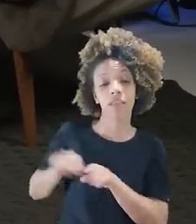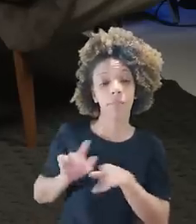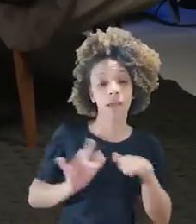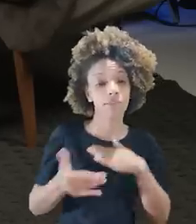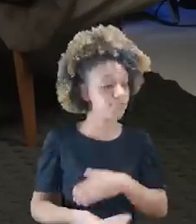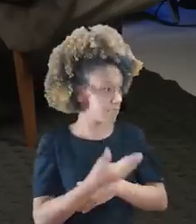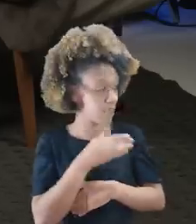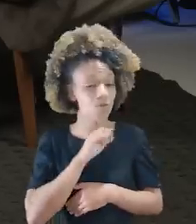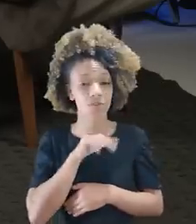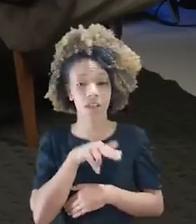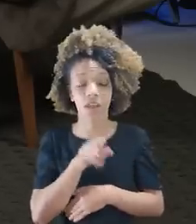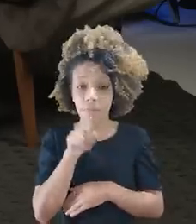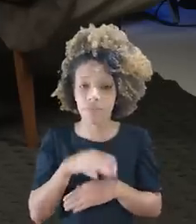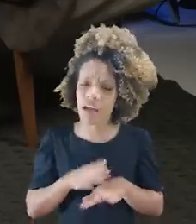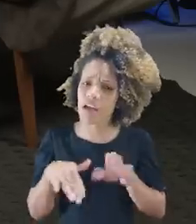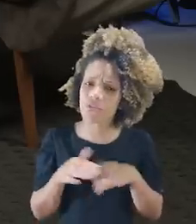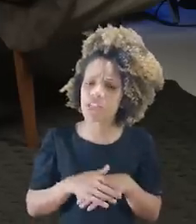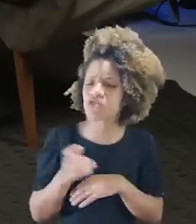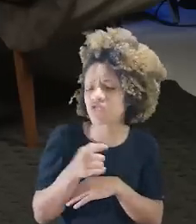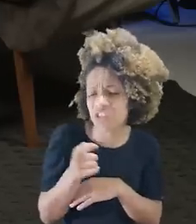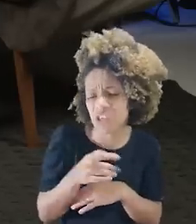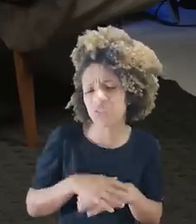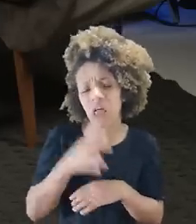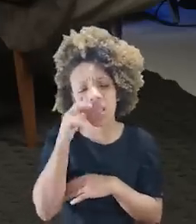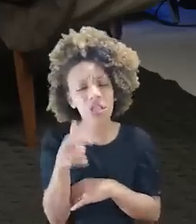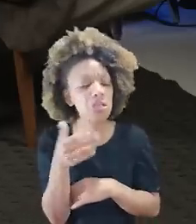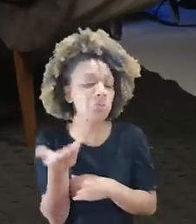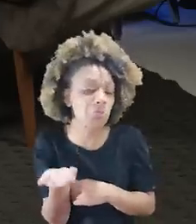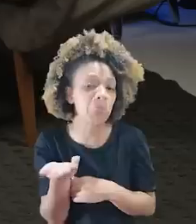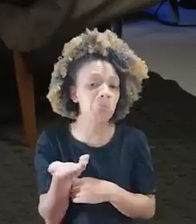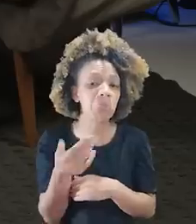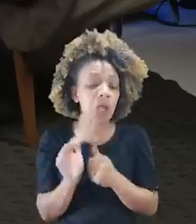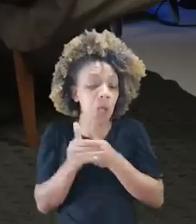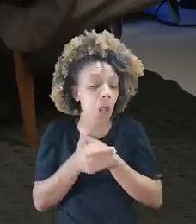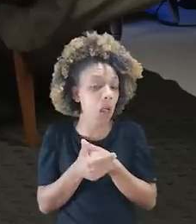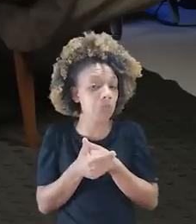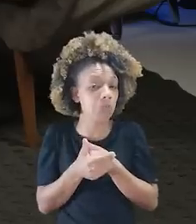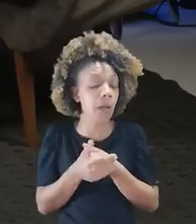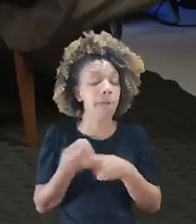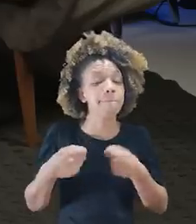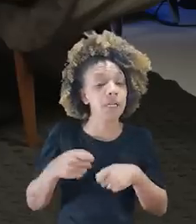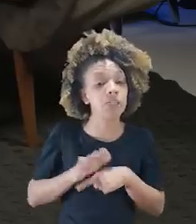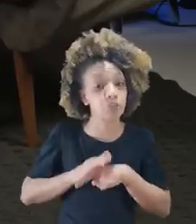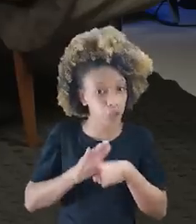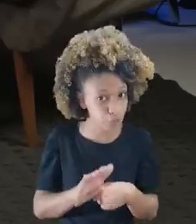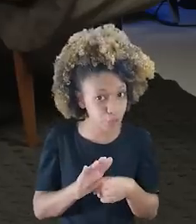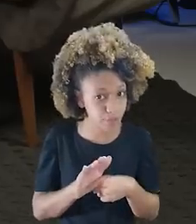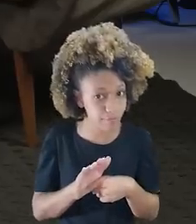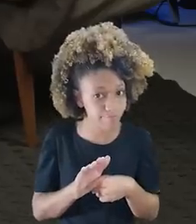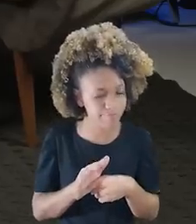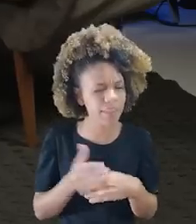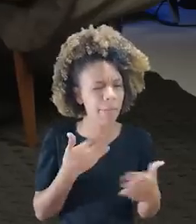ó tá aqui as redes sociais da Suzana até para você às vezes você aí tiktok tá assistindo aí Escondidinho tá